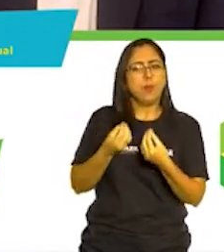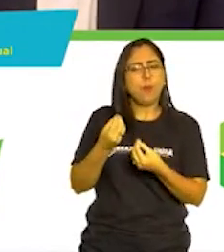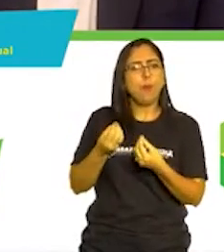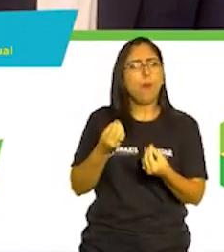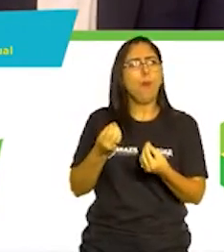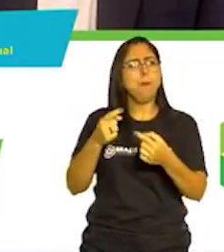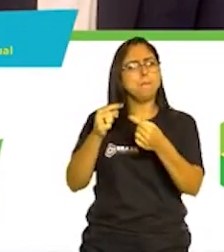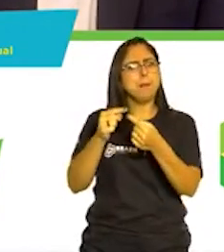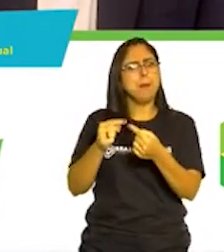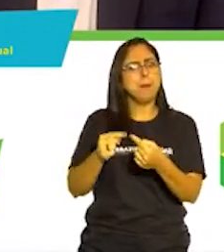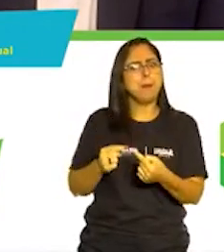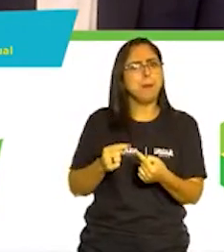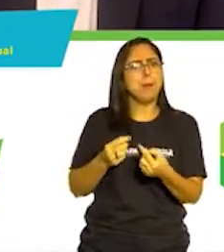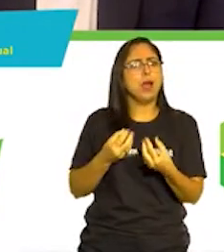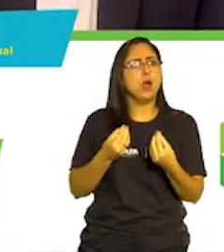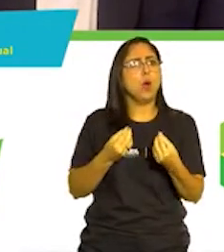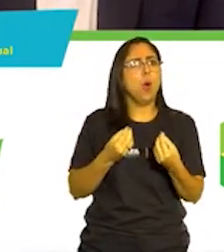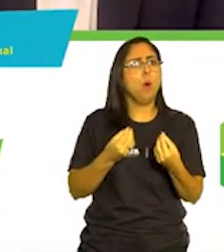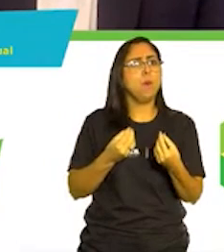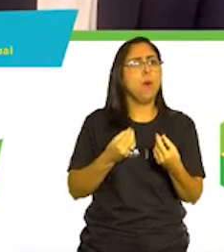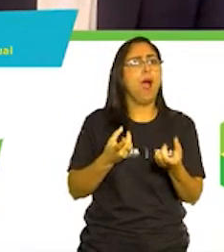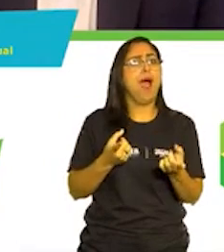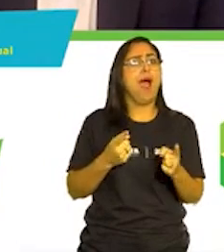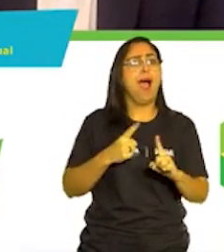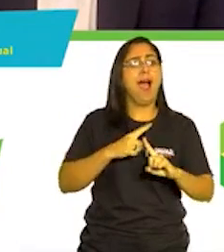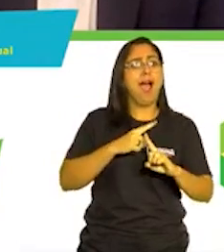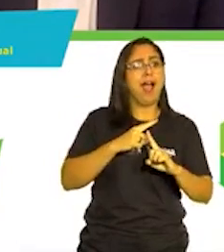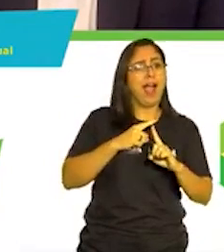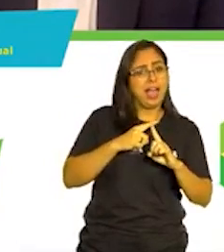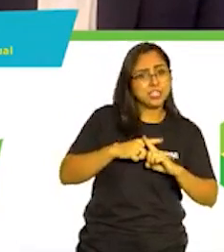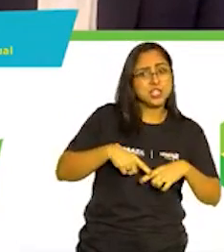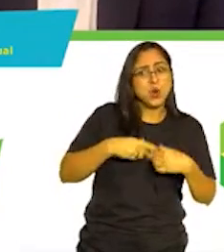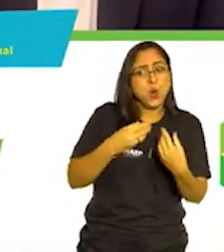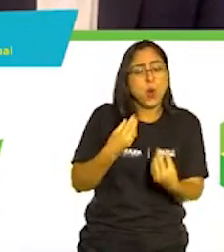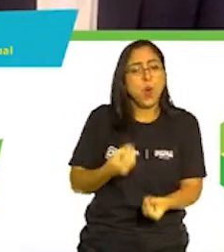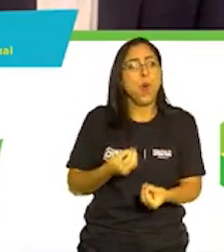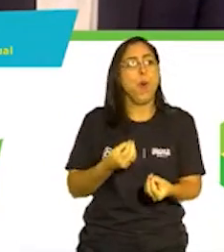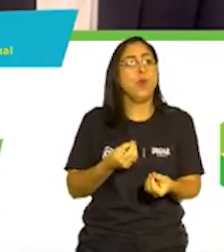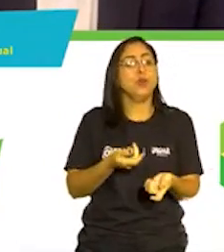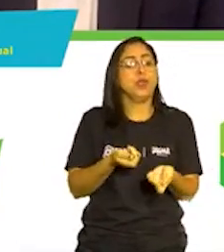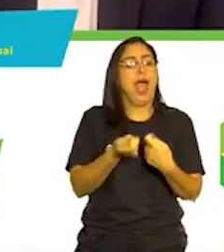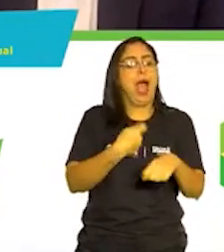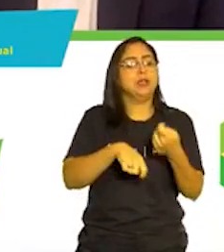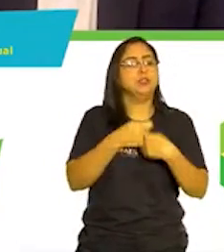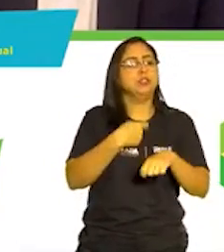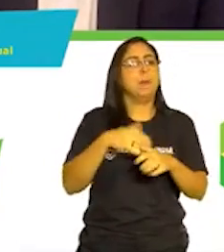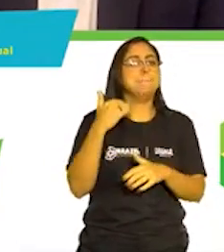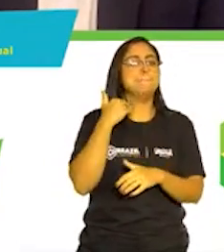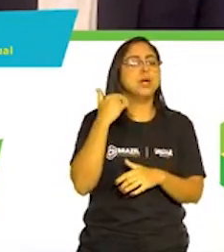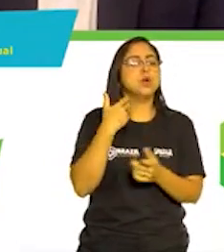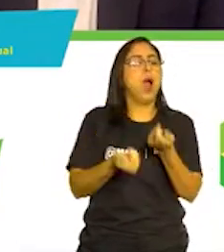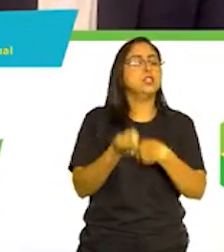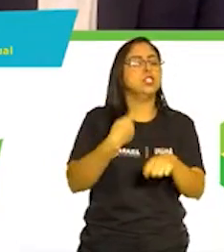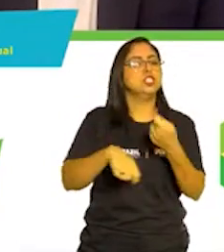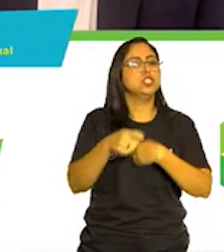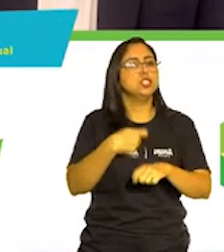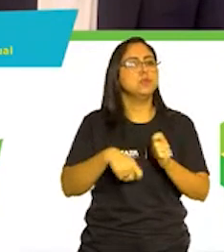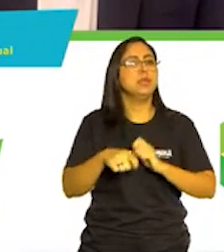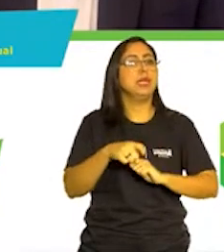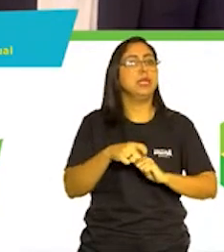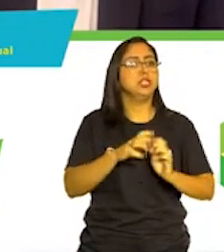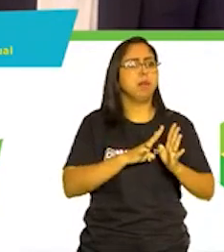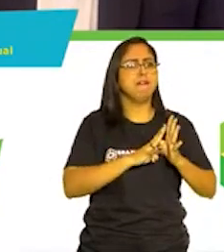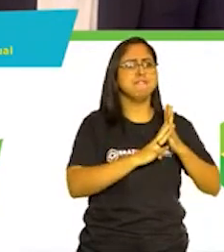o monopólio da Caixa Econômica na distribuição de um auxílio, né? Você vê aquelas filas e todo mundo